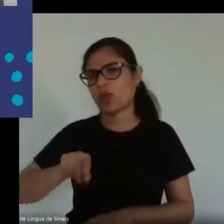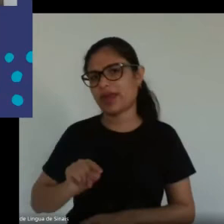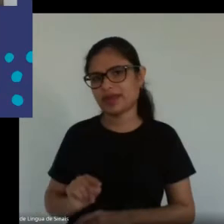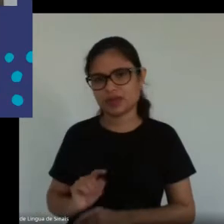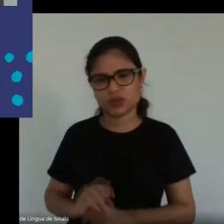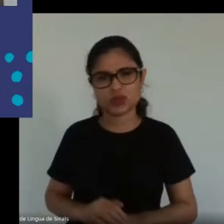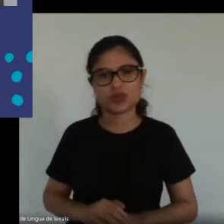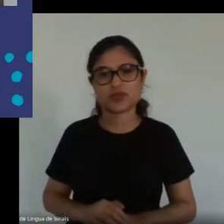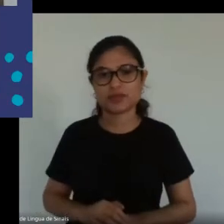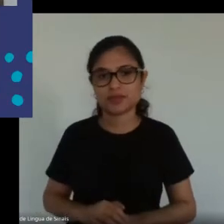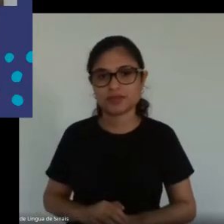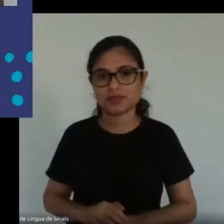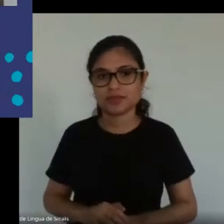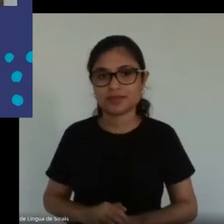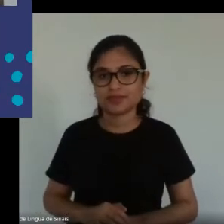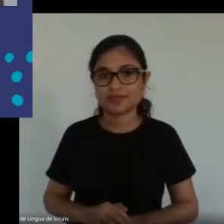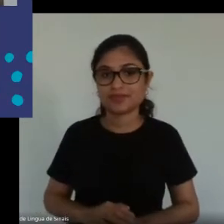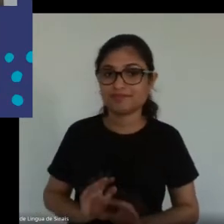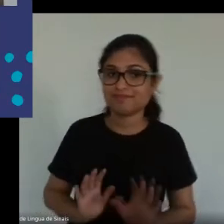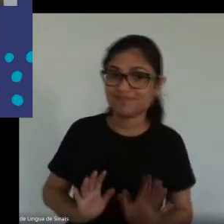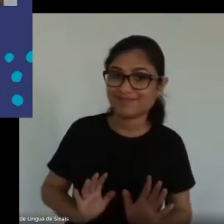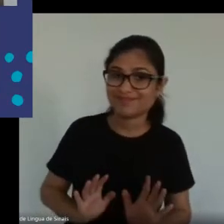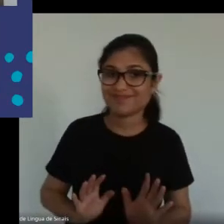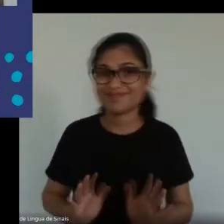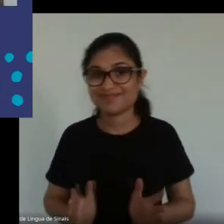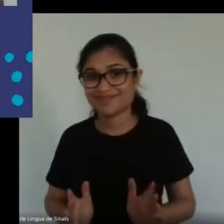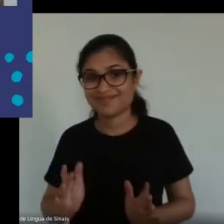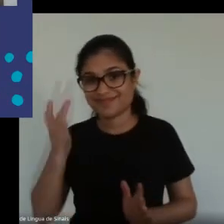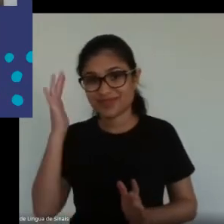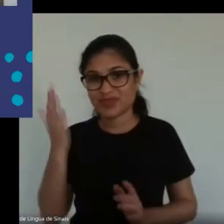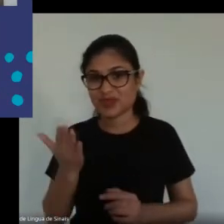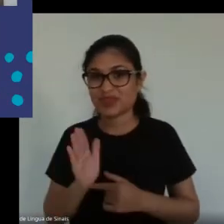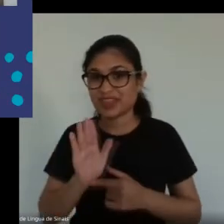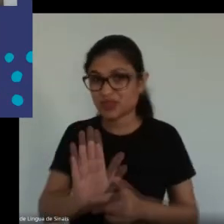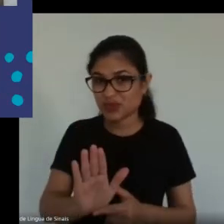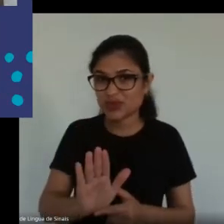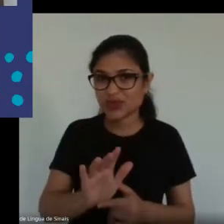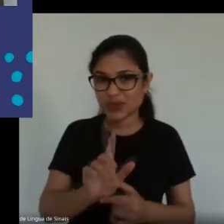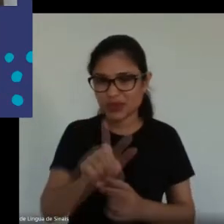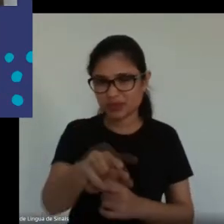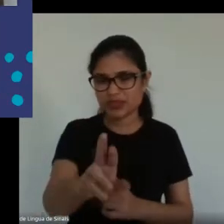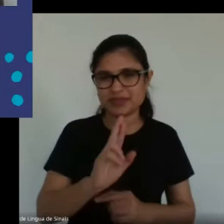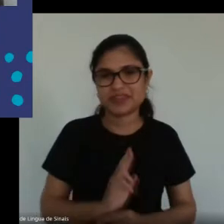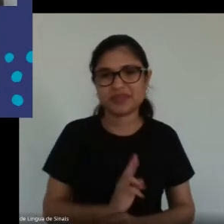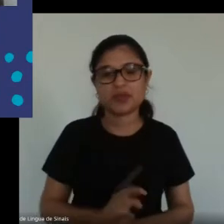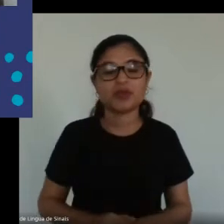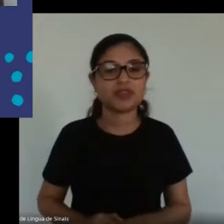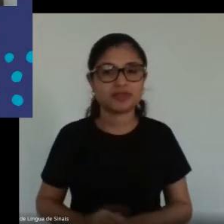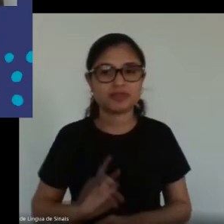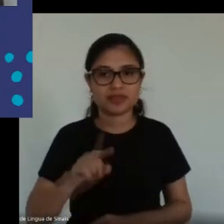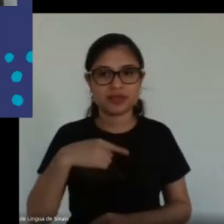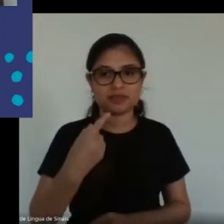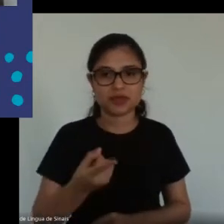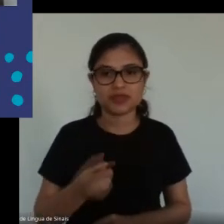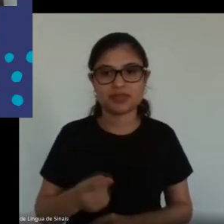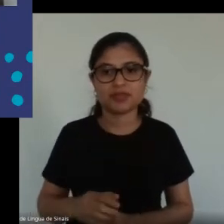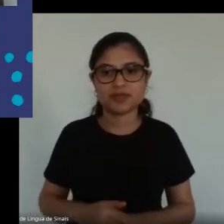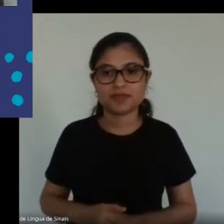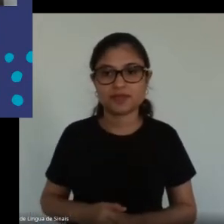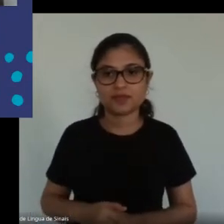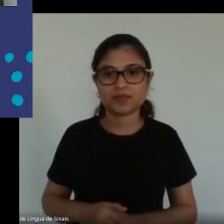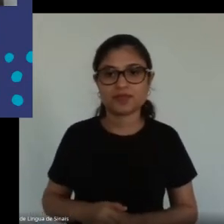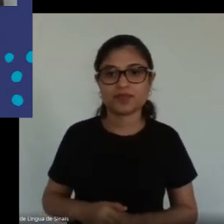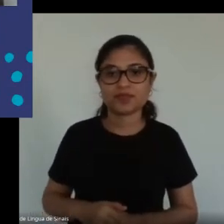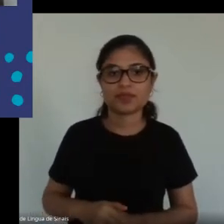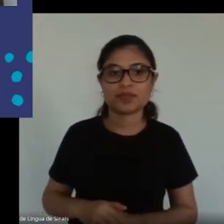ok? Eu não sei se ajudou, dá um retorno aí, ok? Vamos lá para a próxima. Eu acho